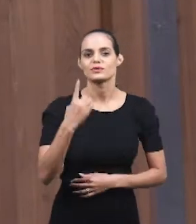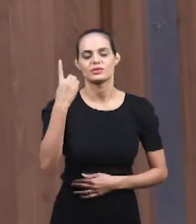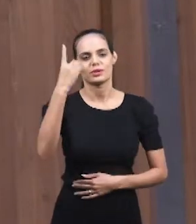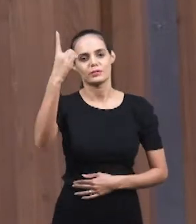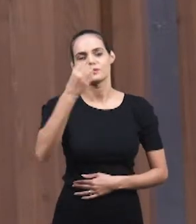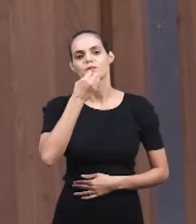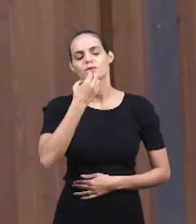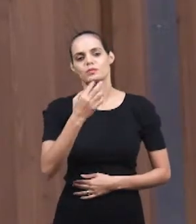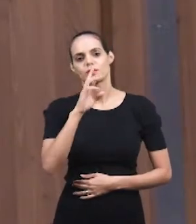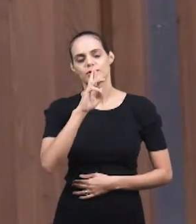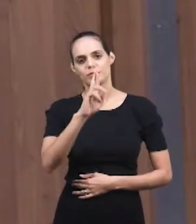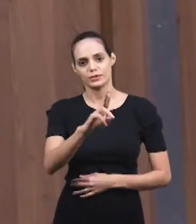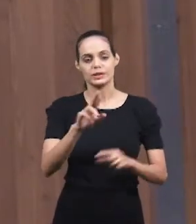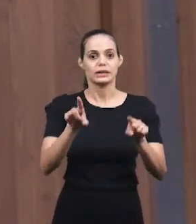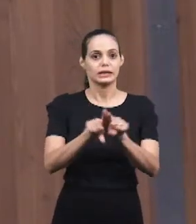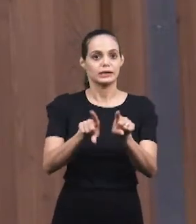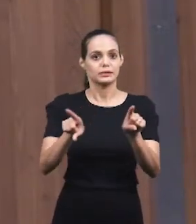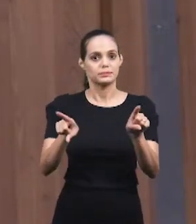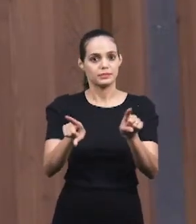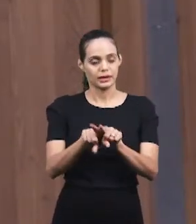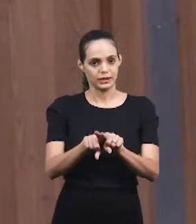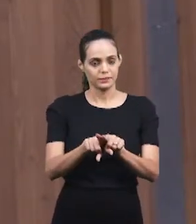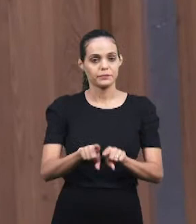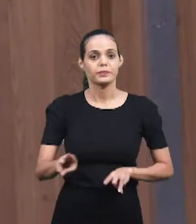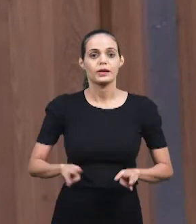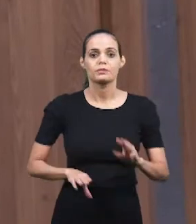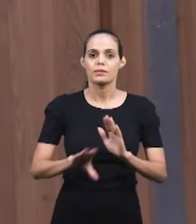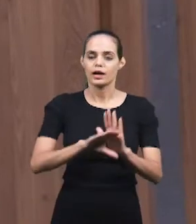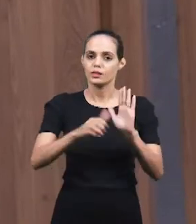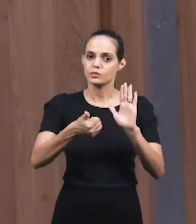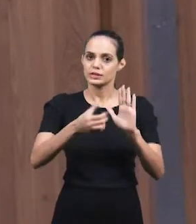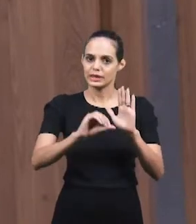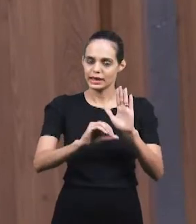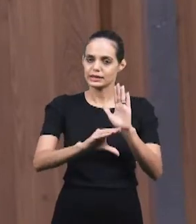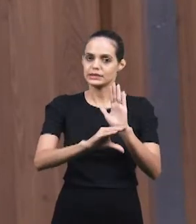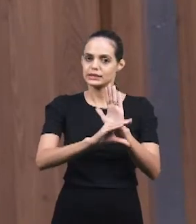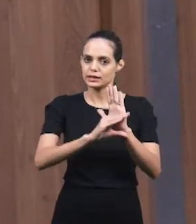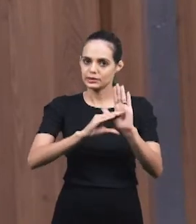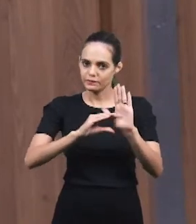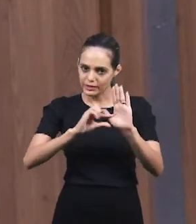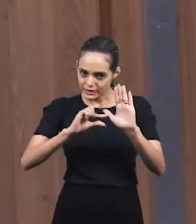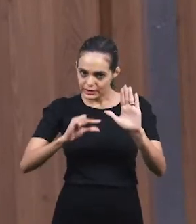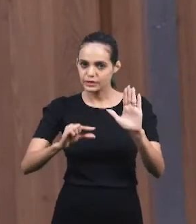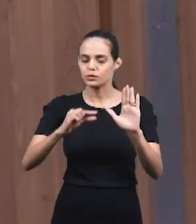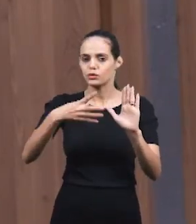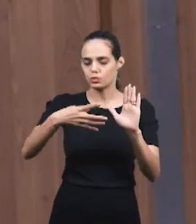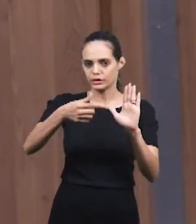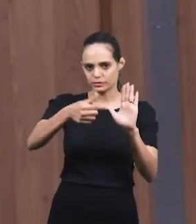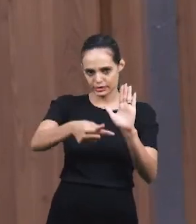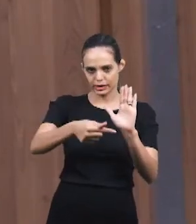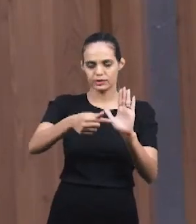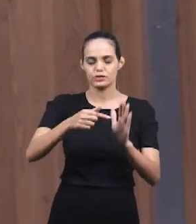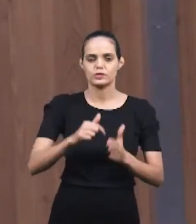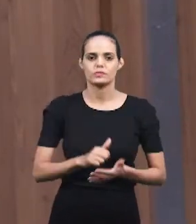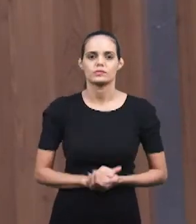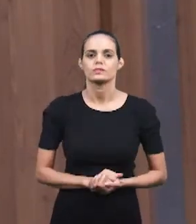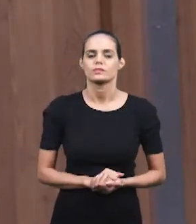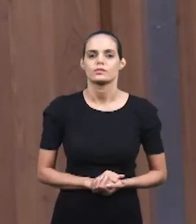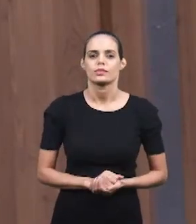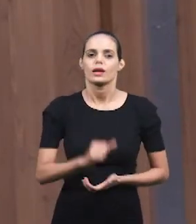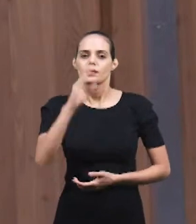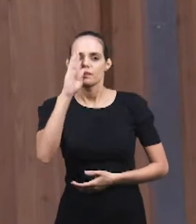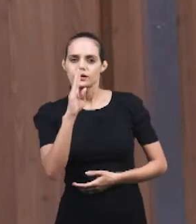bem colocado pelo irmão. Também a citação de Marcos 10, 47, muito bem colocada ali, quando Bartimeu, ele